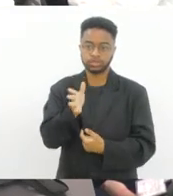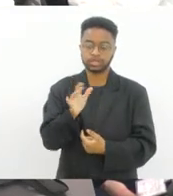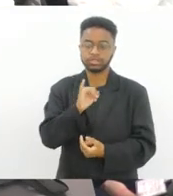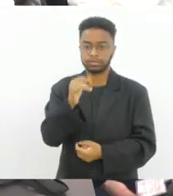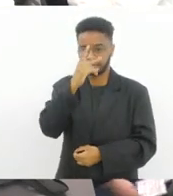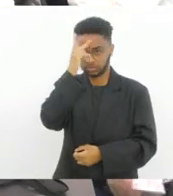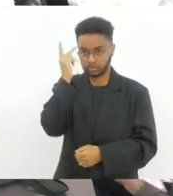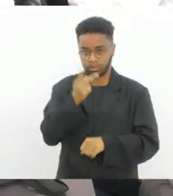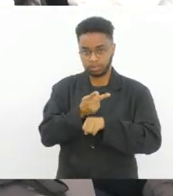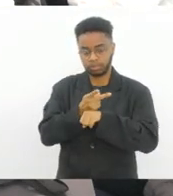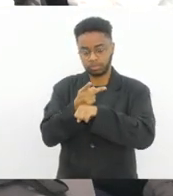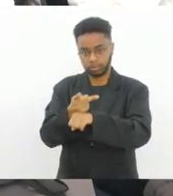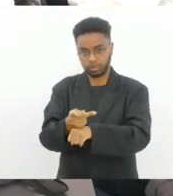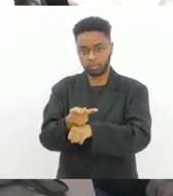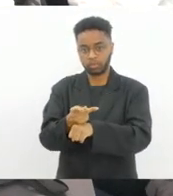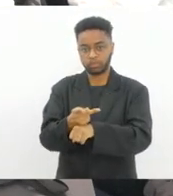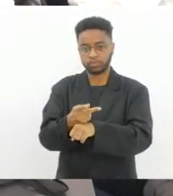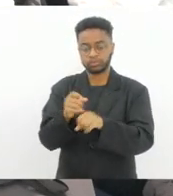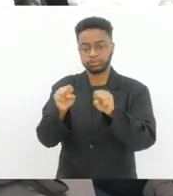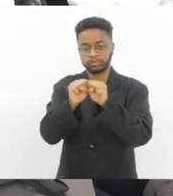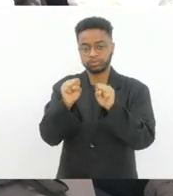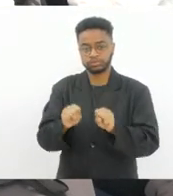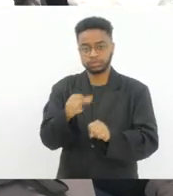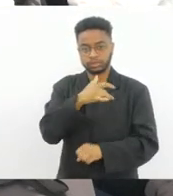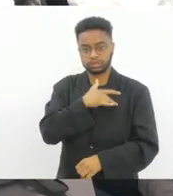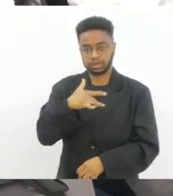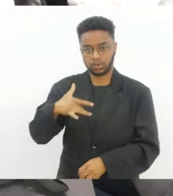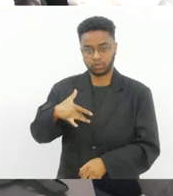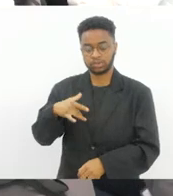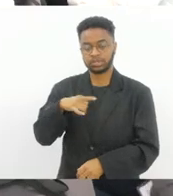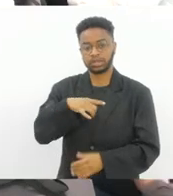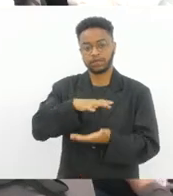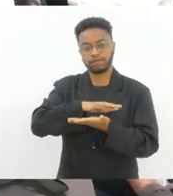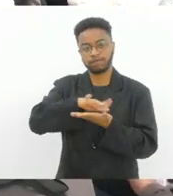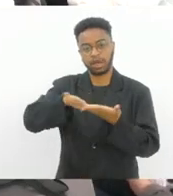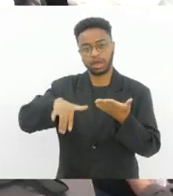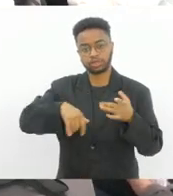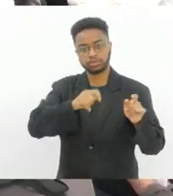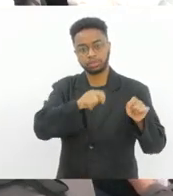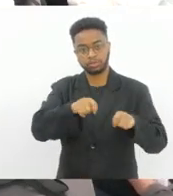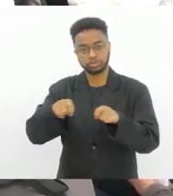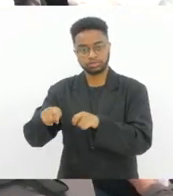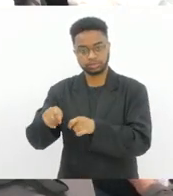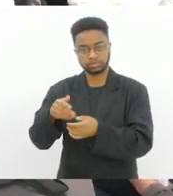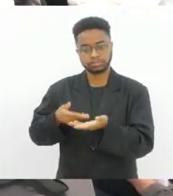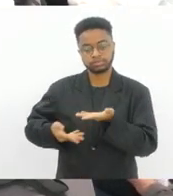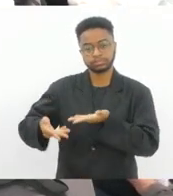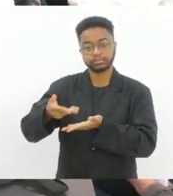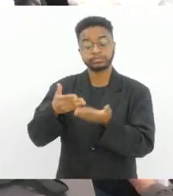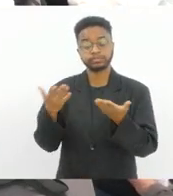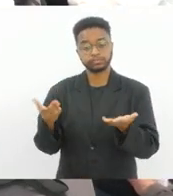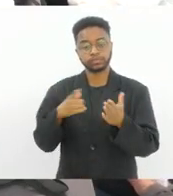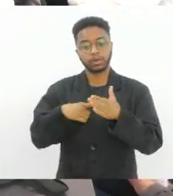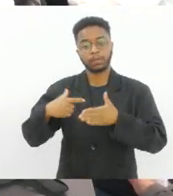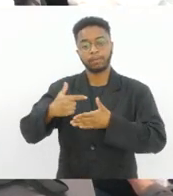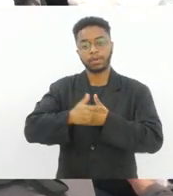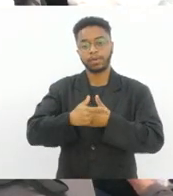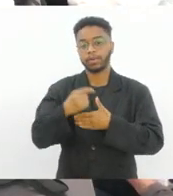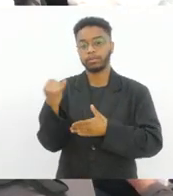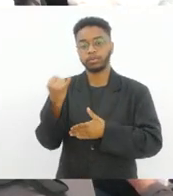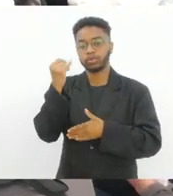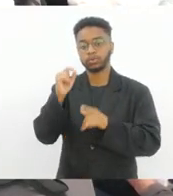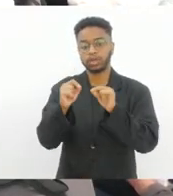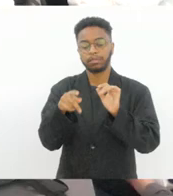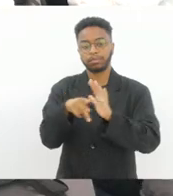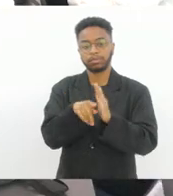procura inicialmente o sistema de saúde, existem várias possibilidades de fluxo. E aí que entra o papel importante da